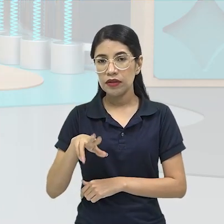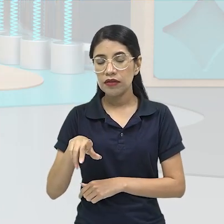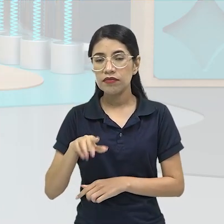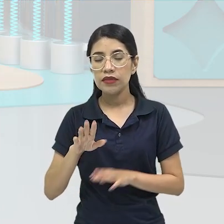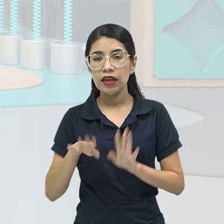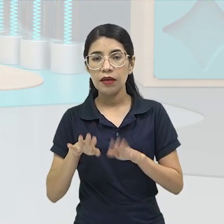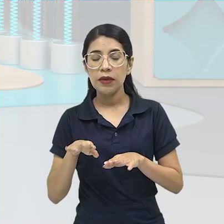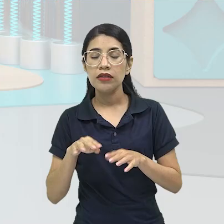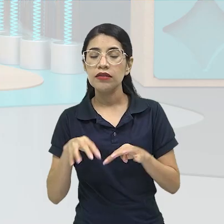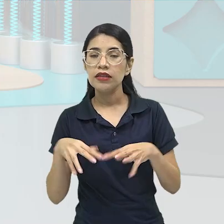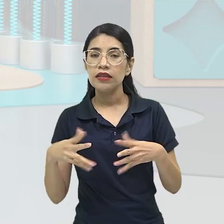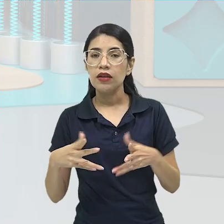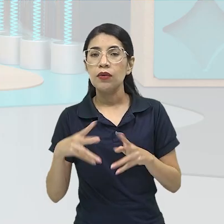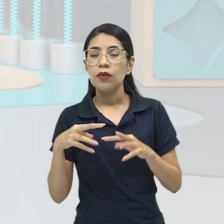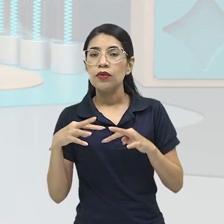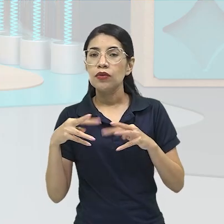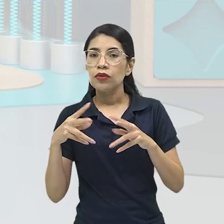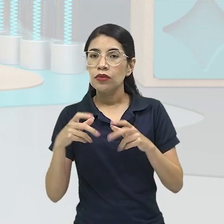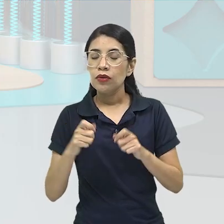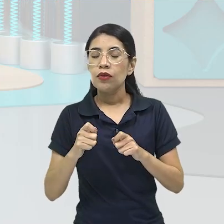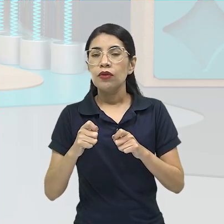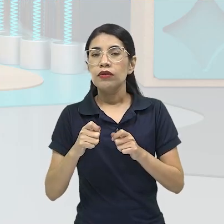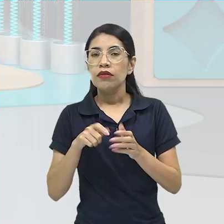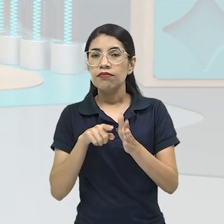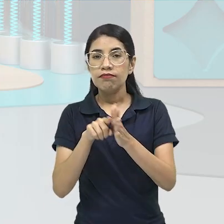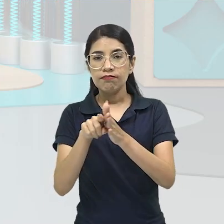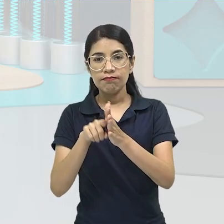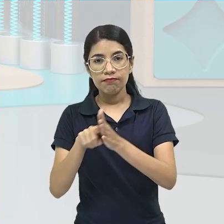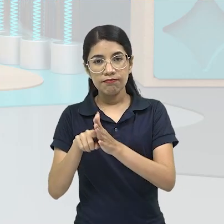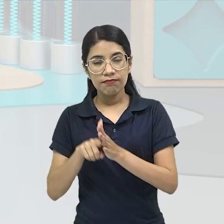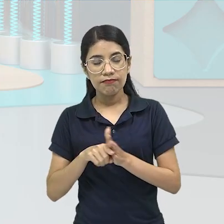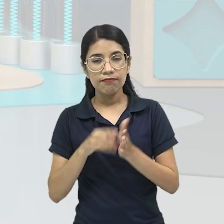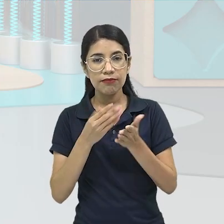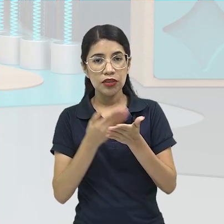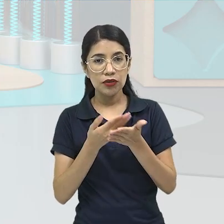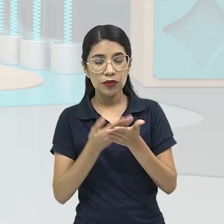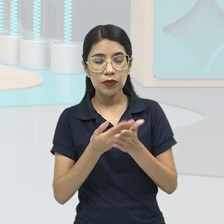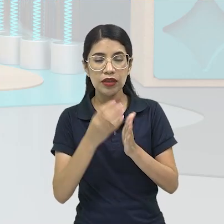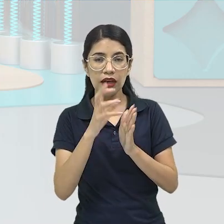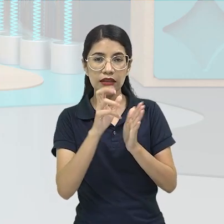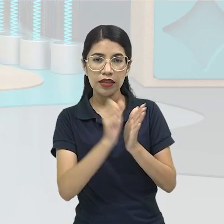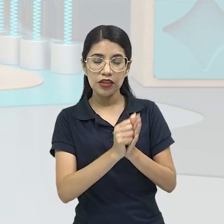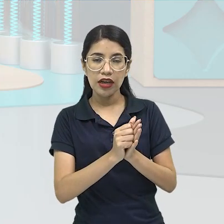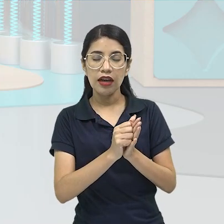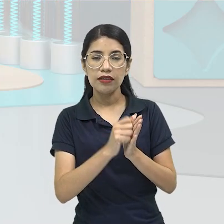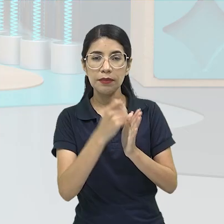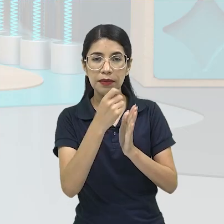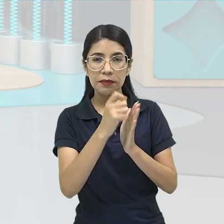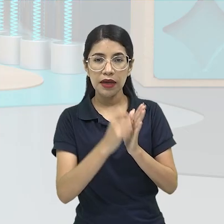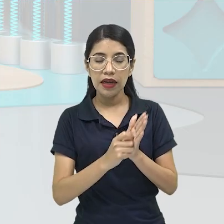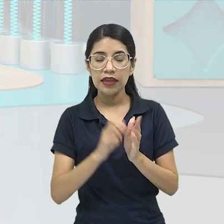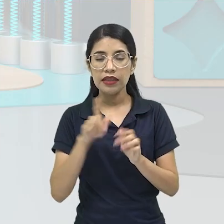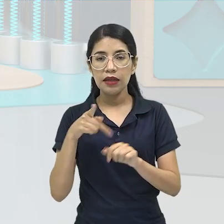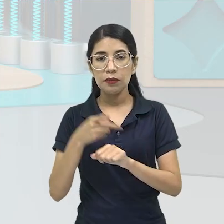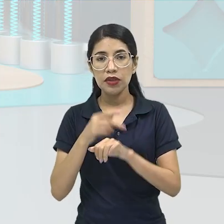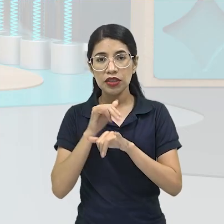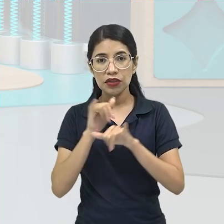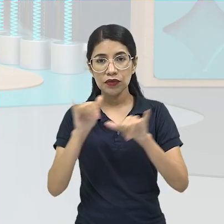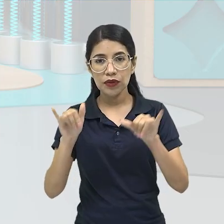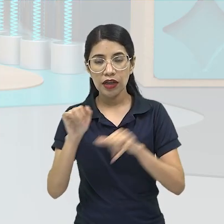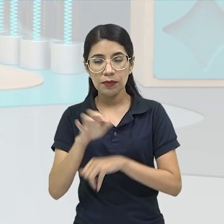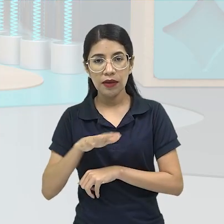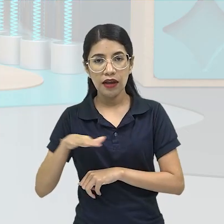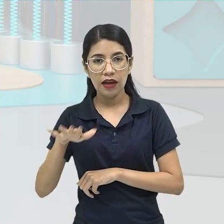e todo esse estudo é documentado. Essa documentação, ela é feita e divulgada para quem é